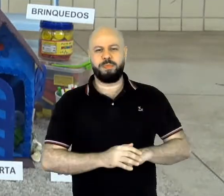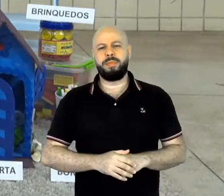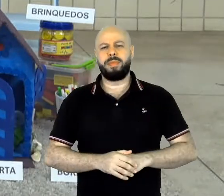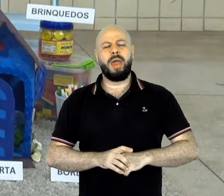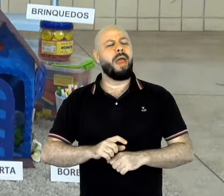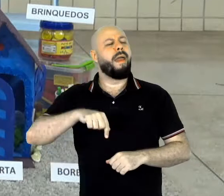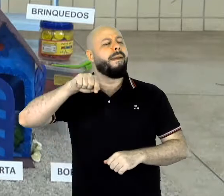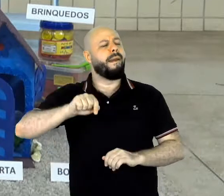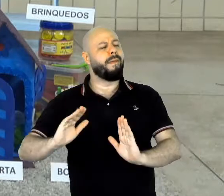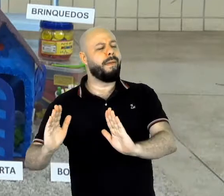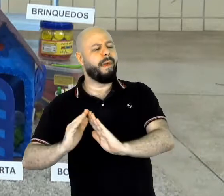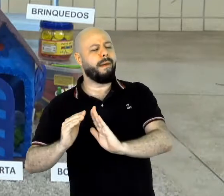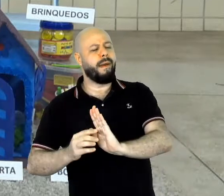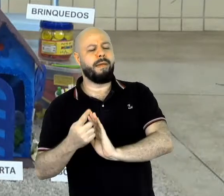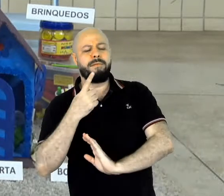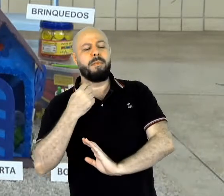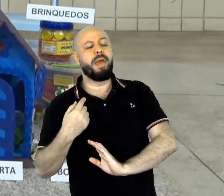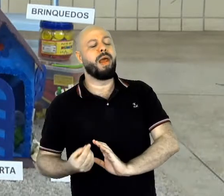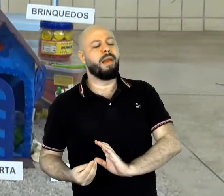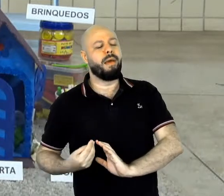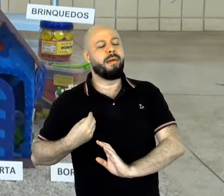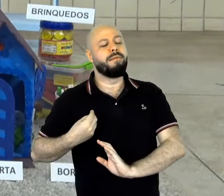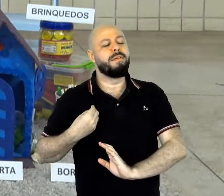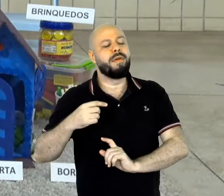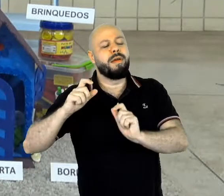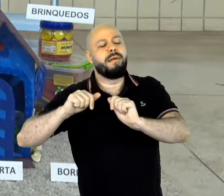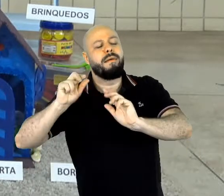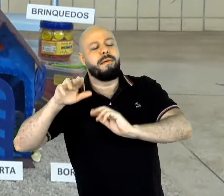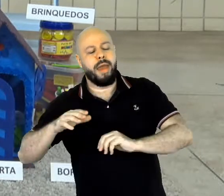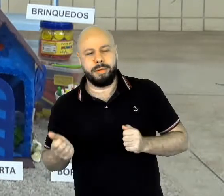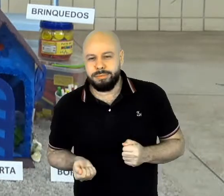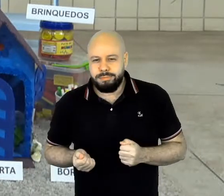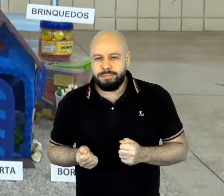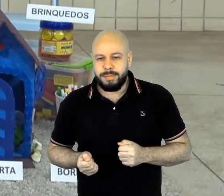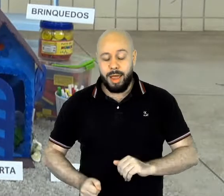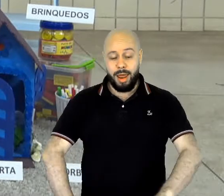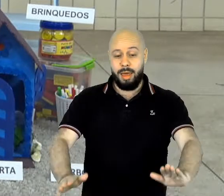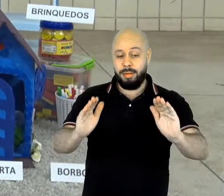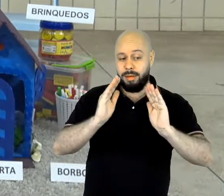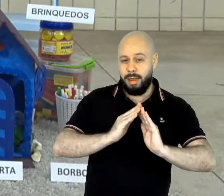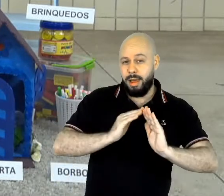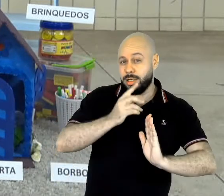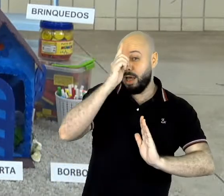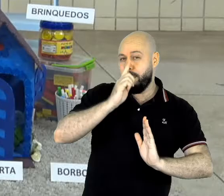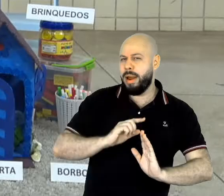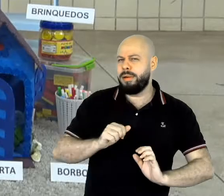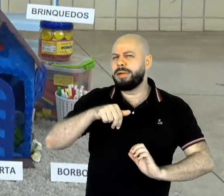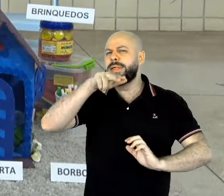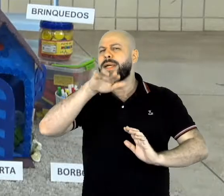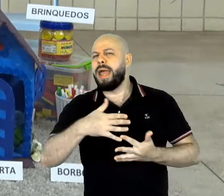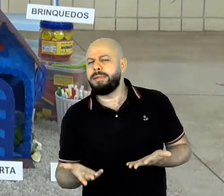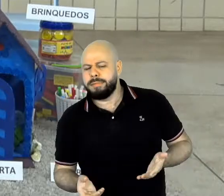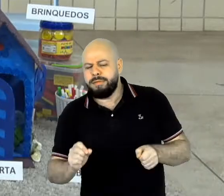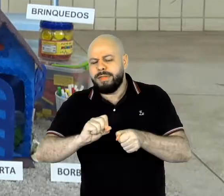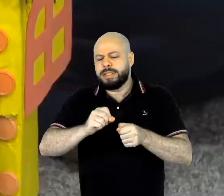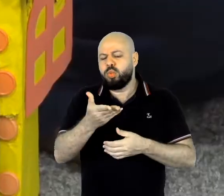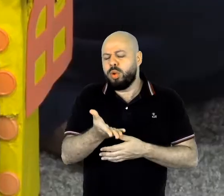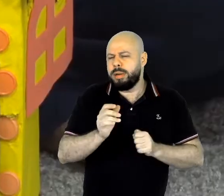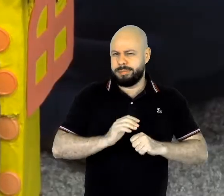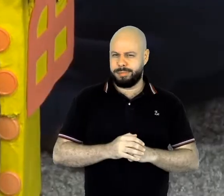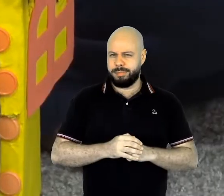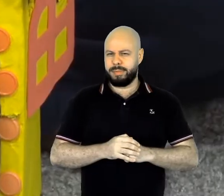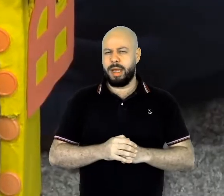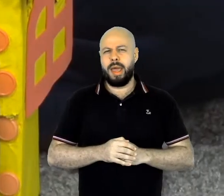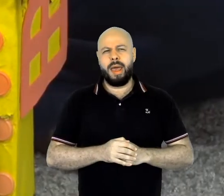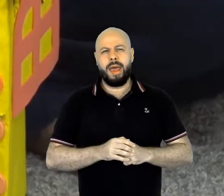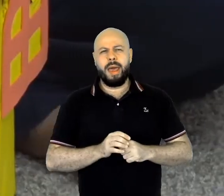que mora na casinha vermelha? Quem é que mora na casinha amarela? O que que ela faz? E quem